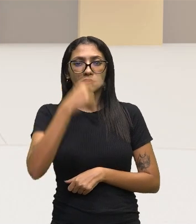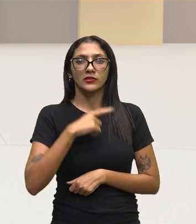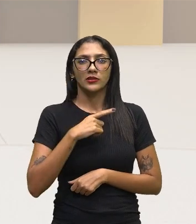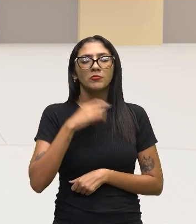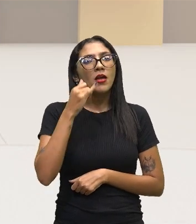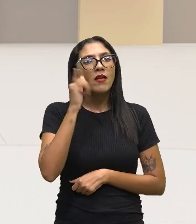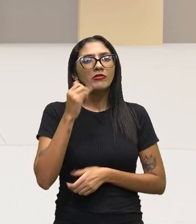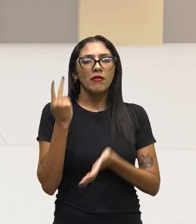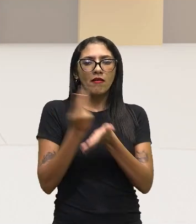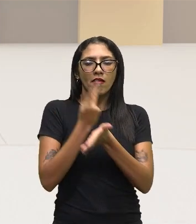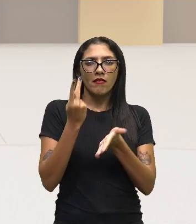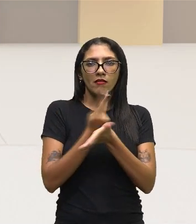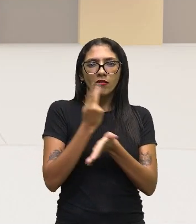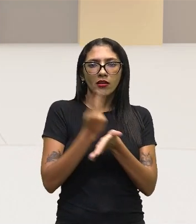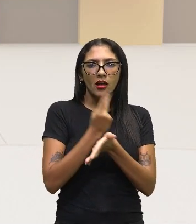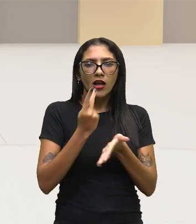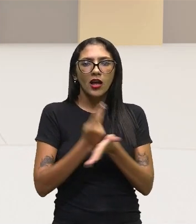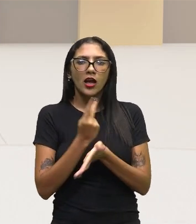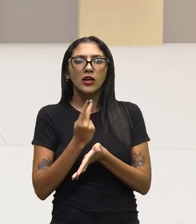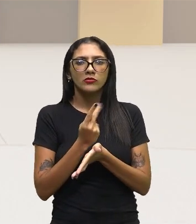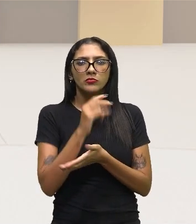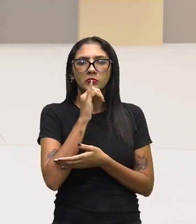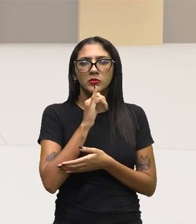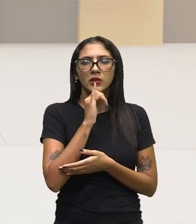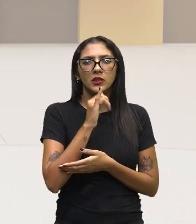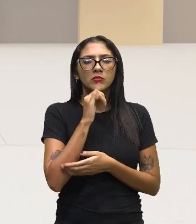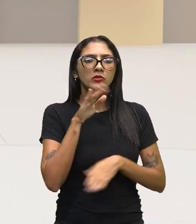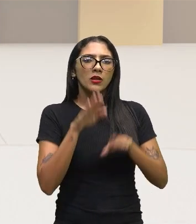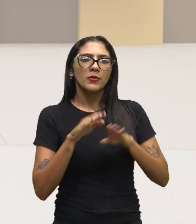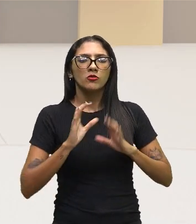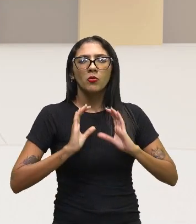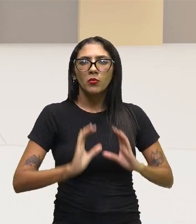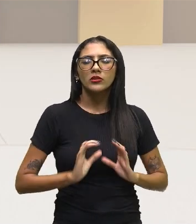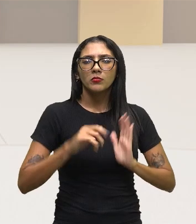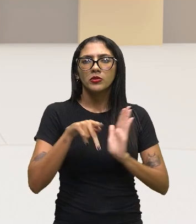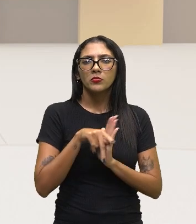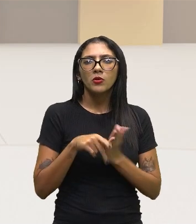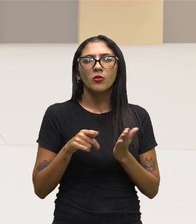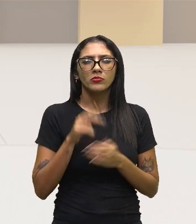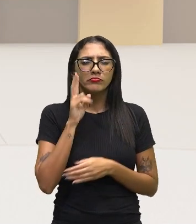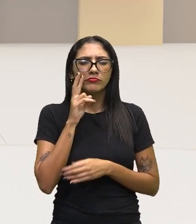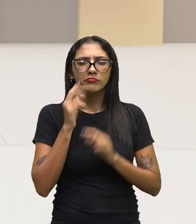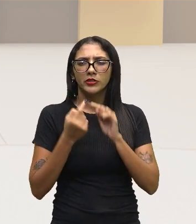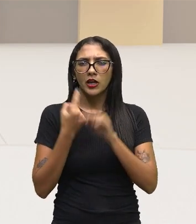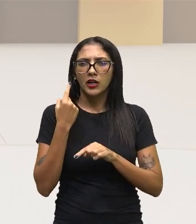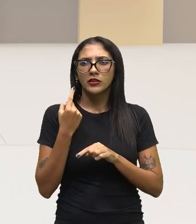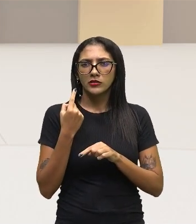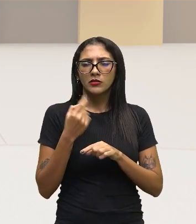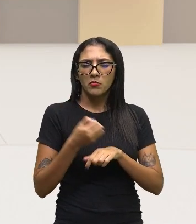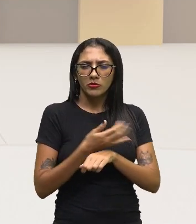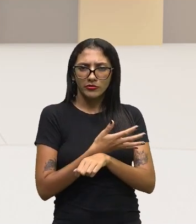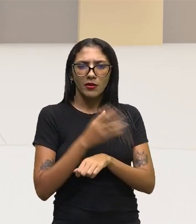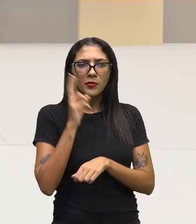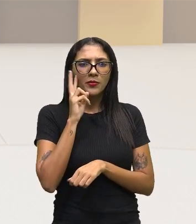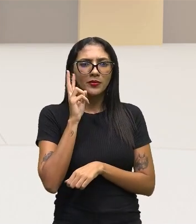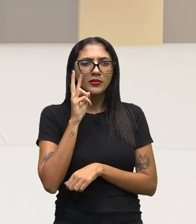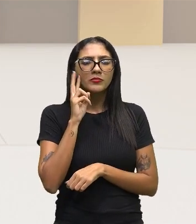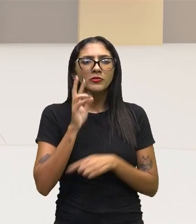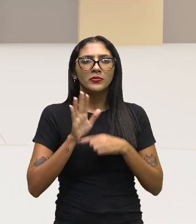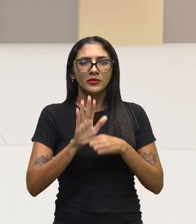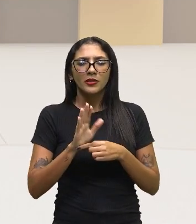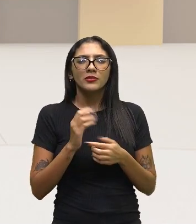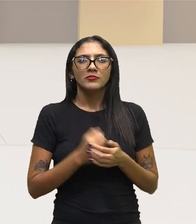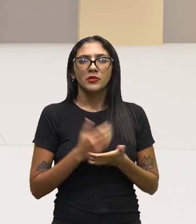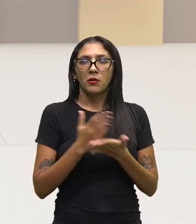evitando erros causados pelos padrões de comportamento das emoções vistas anteriormente. Vocês viram aí, né, que alguns